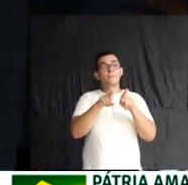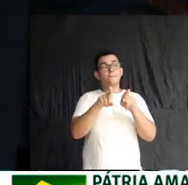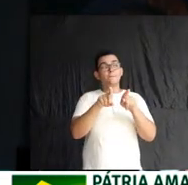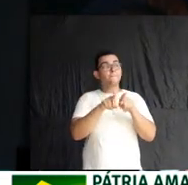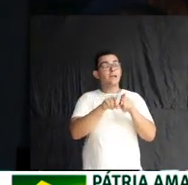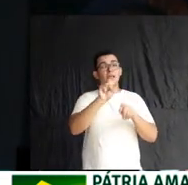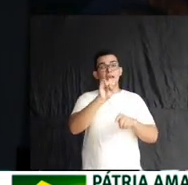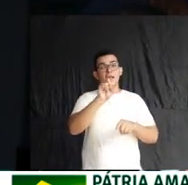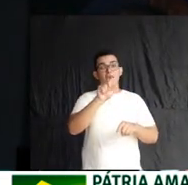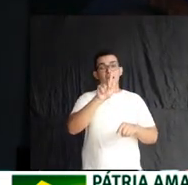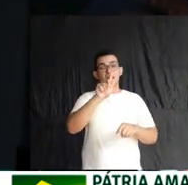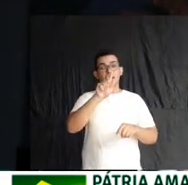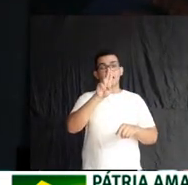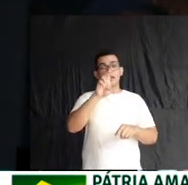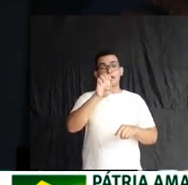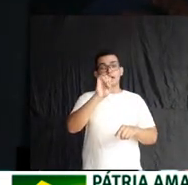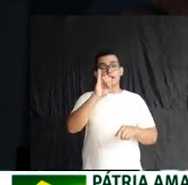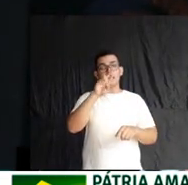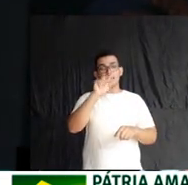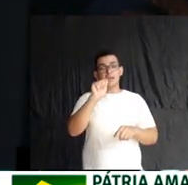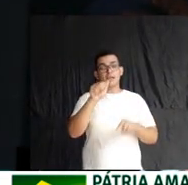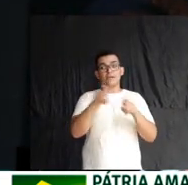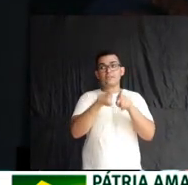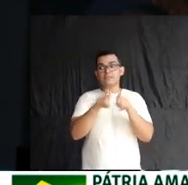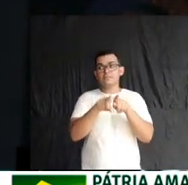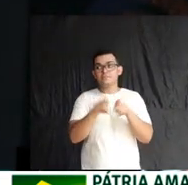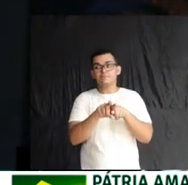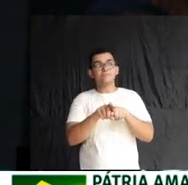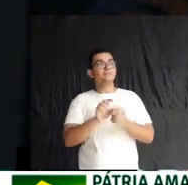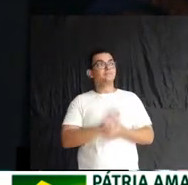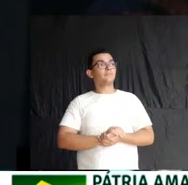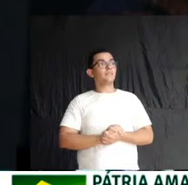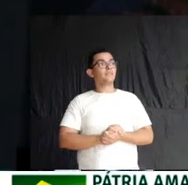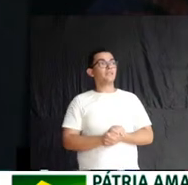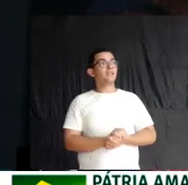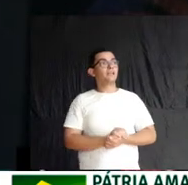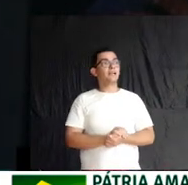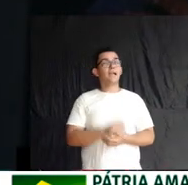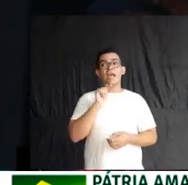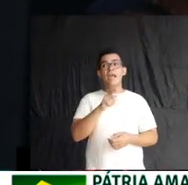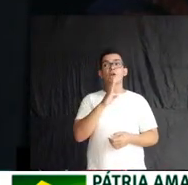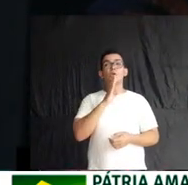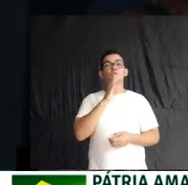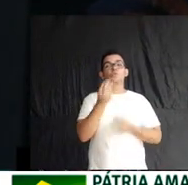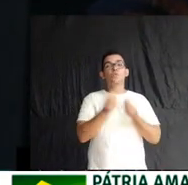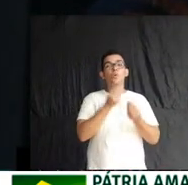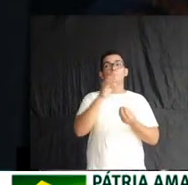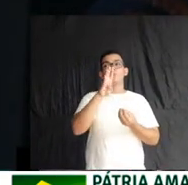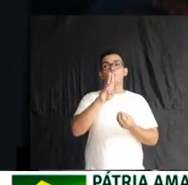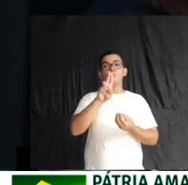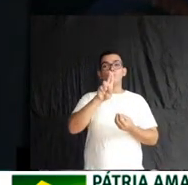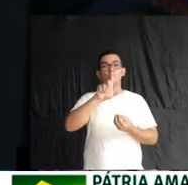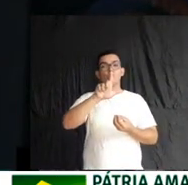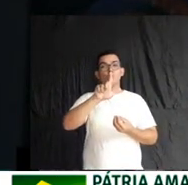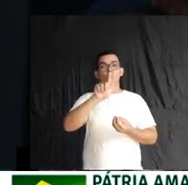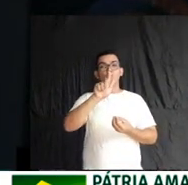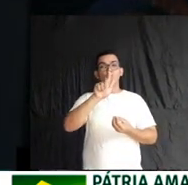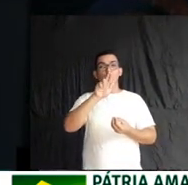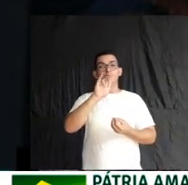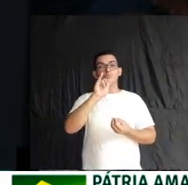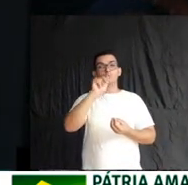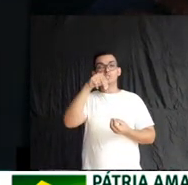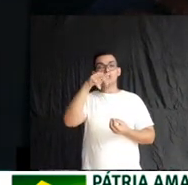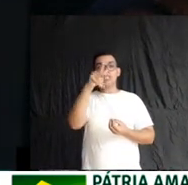Sabe quem é Claudemir Siqueira, David? Conhece por nome? É o Bugrinho. Está lembrado agora? Sanfoneiro do